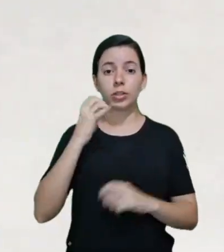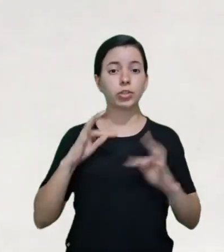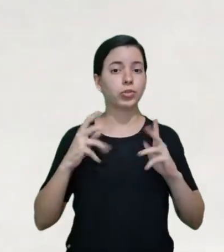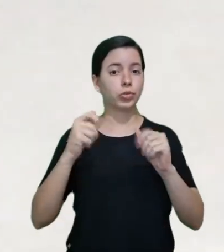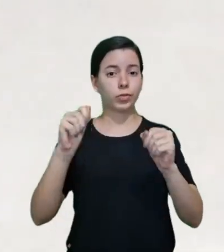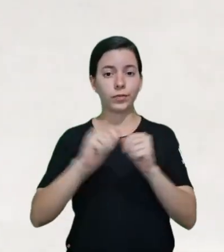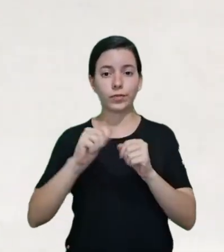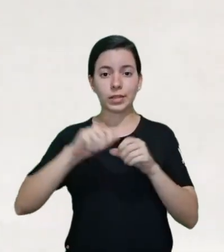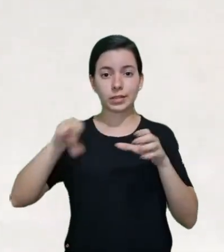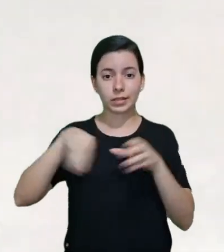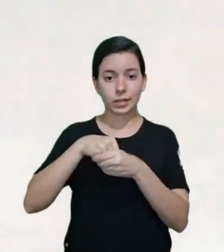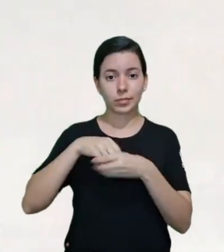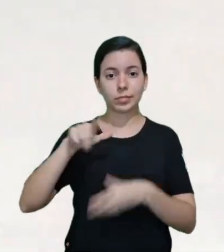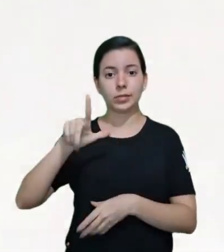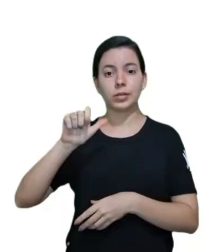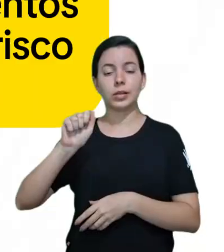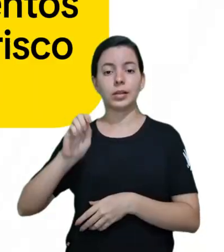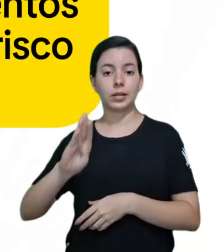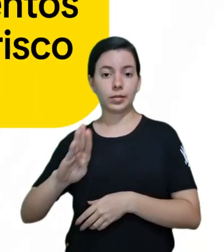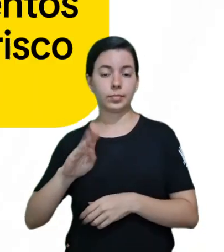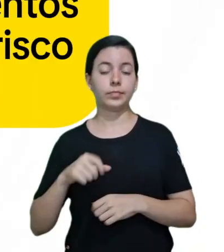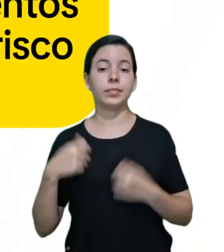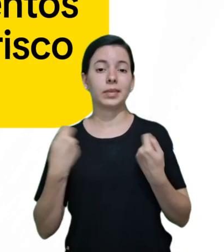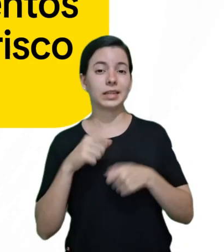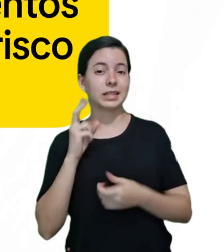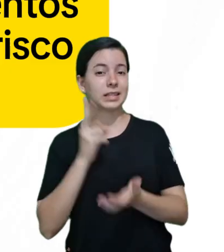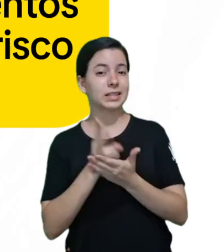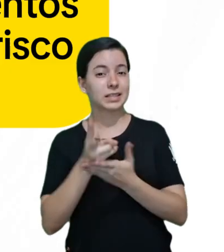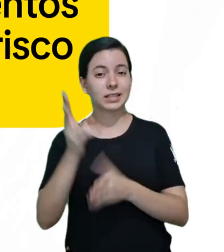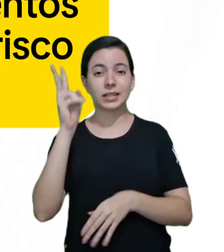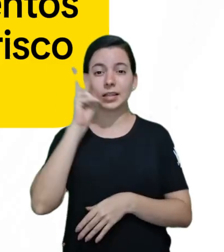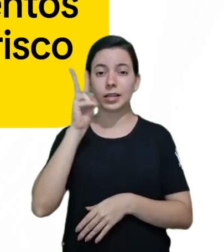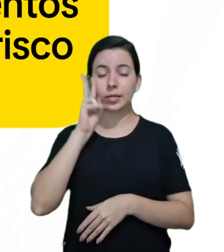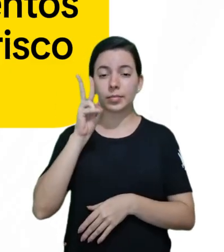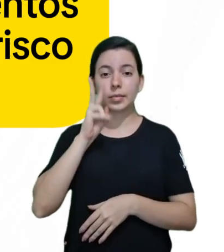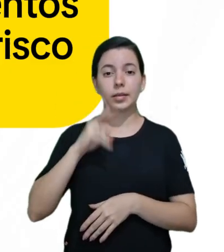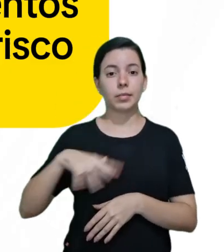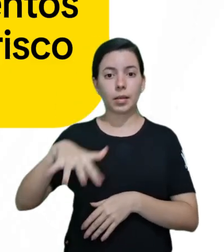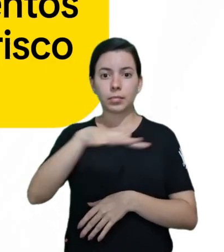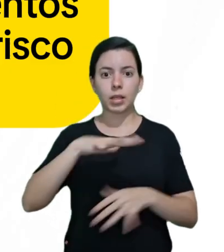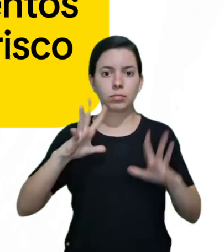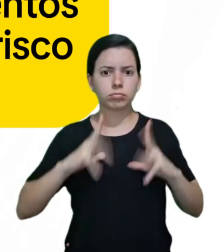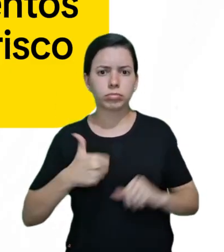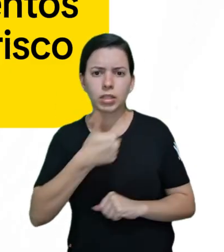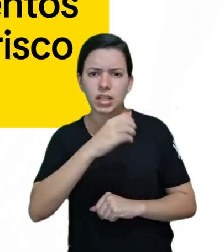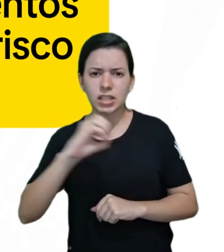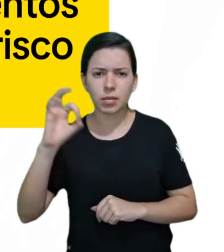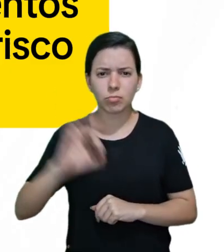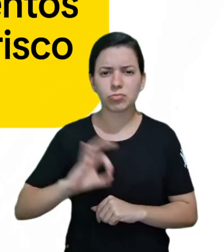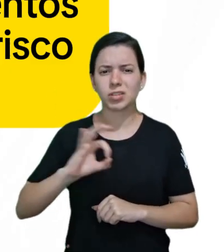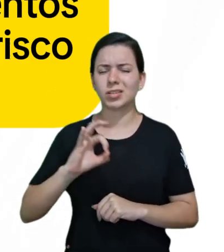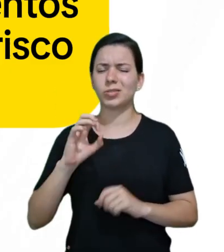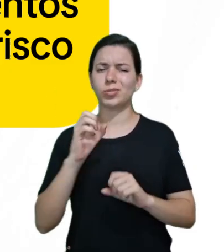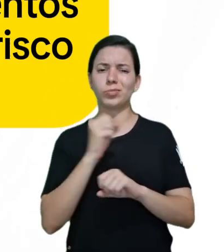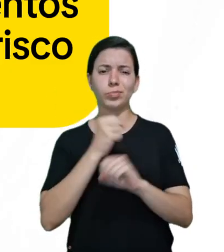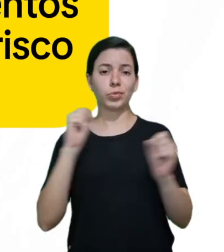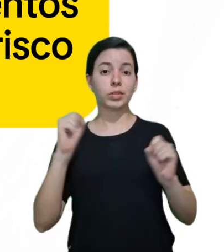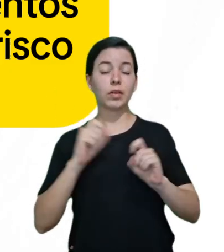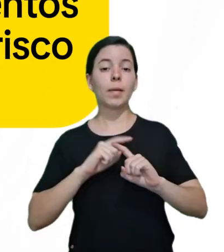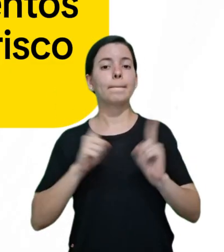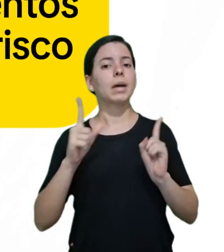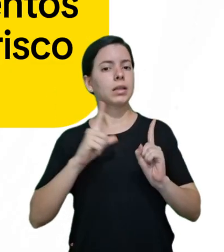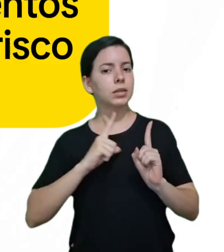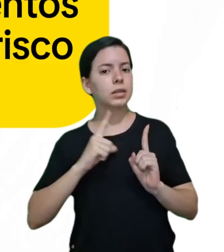procedimento no laboratório de microbiologia. Deve-se sempre lembrar que não existe um ambiente de trabalho completamente estéril, mas existem